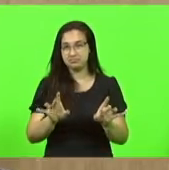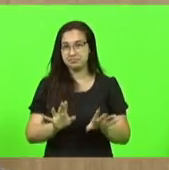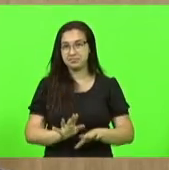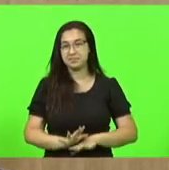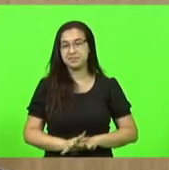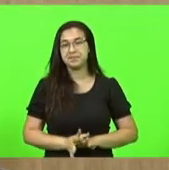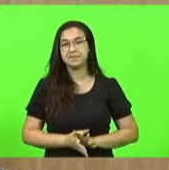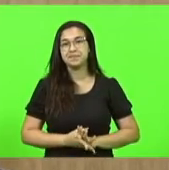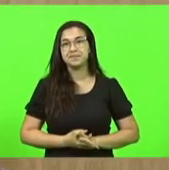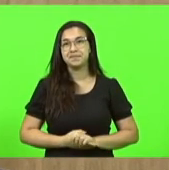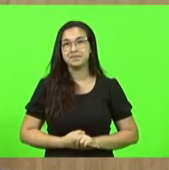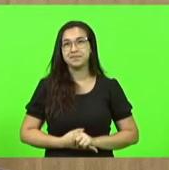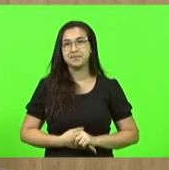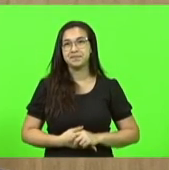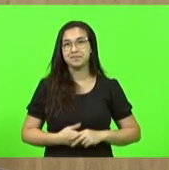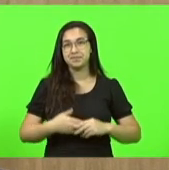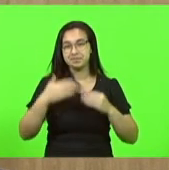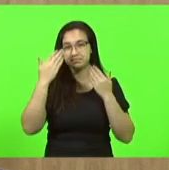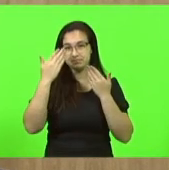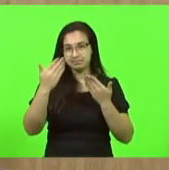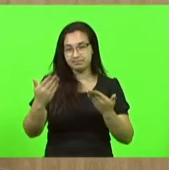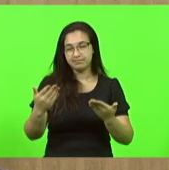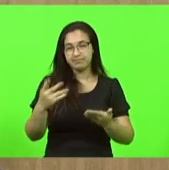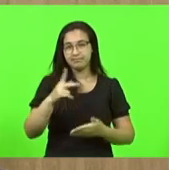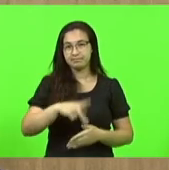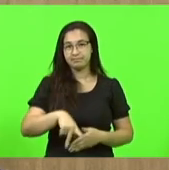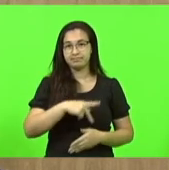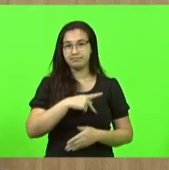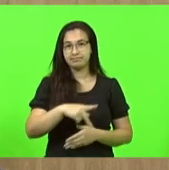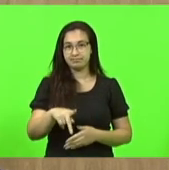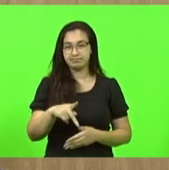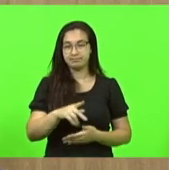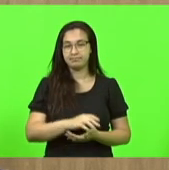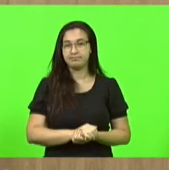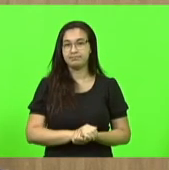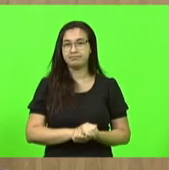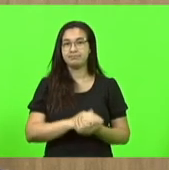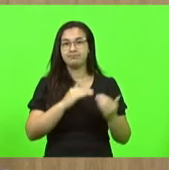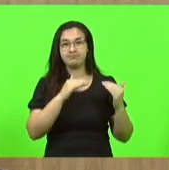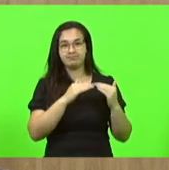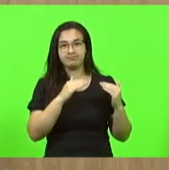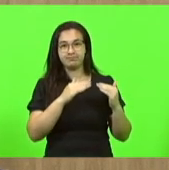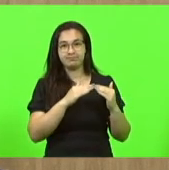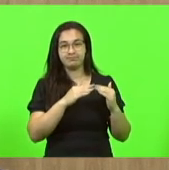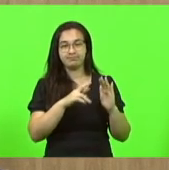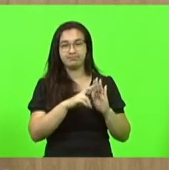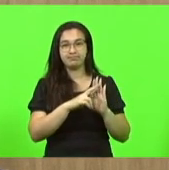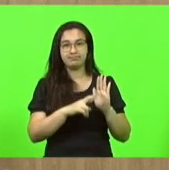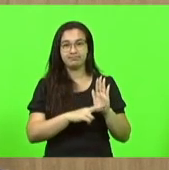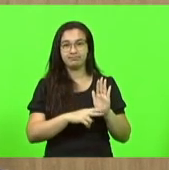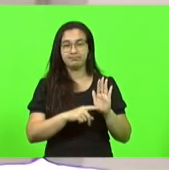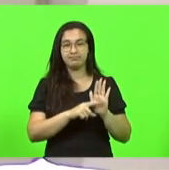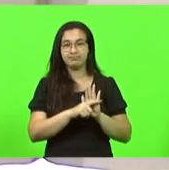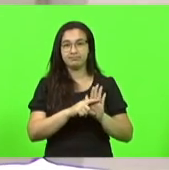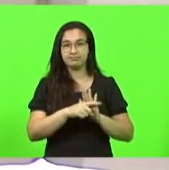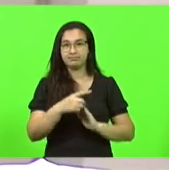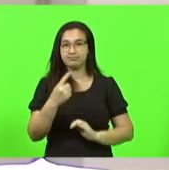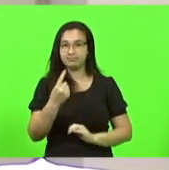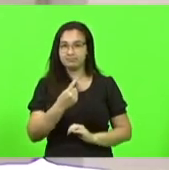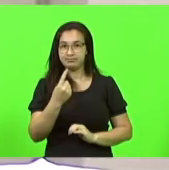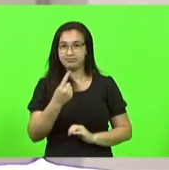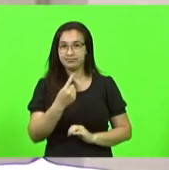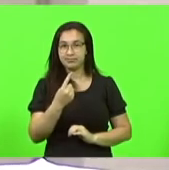Obrigado, padre Pedro, deputado padre Pedro. Em consonância com o parágrafo 1º do artigo 106 do Regimento Interno,